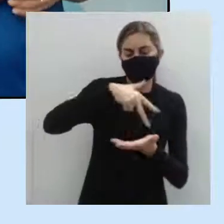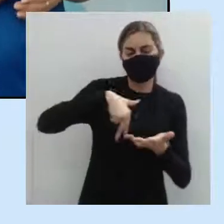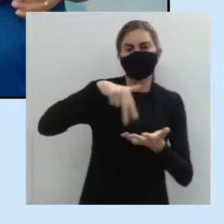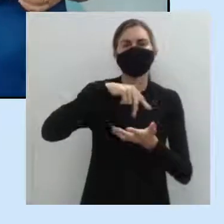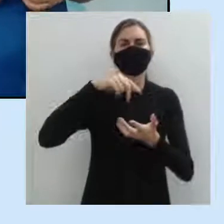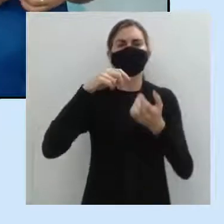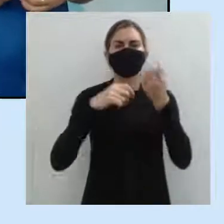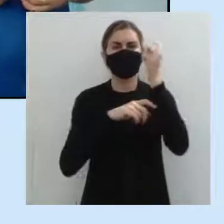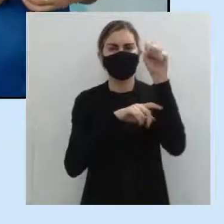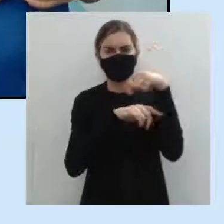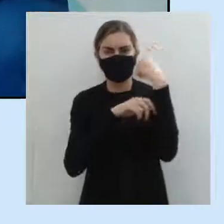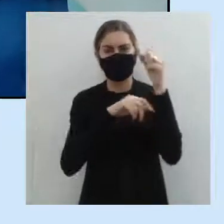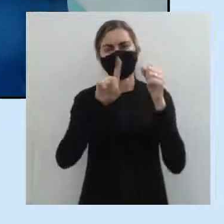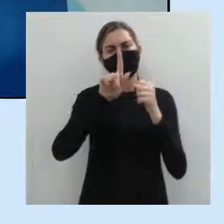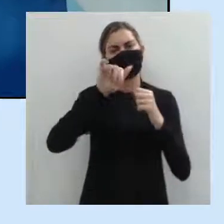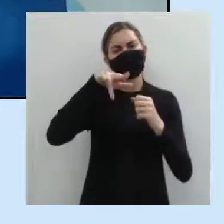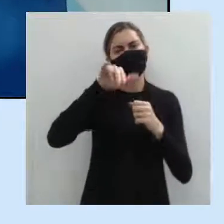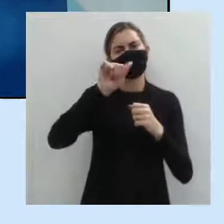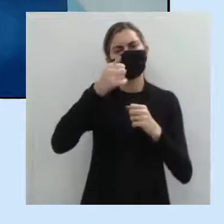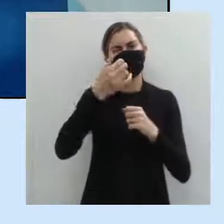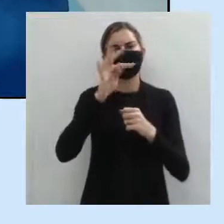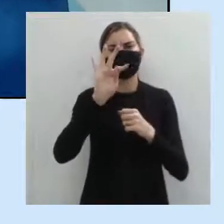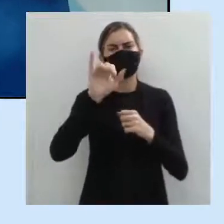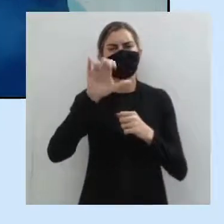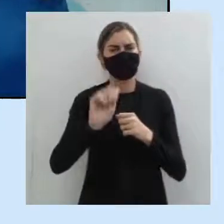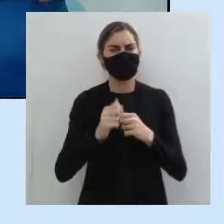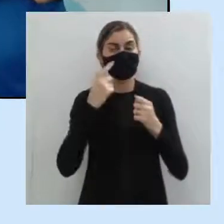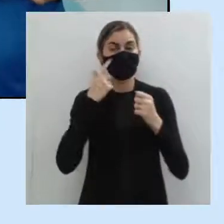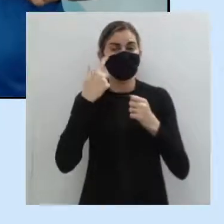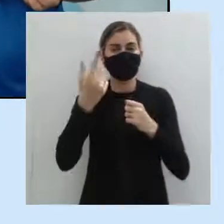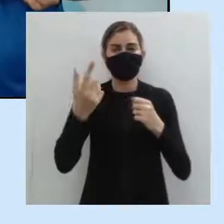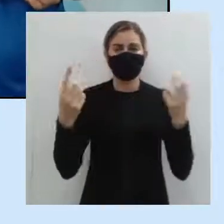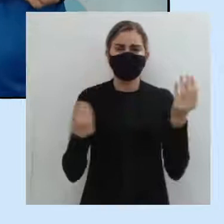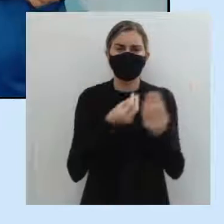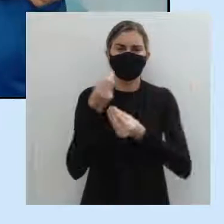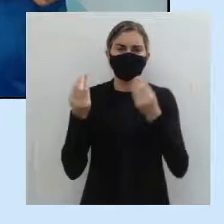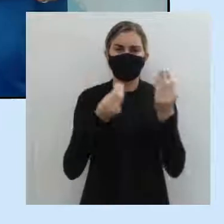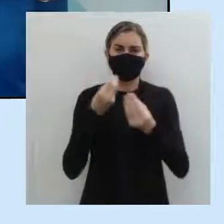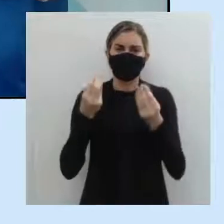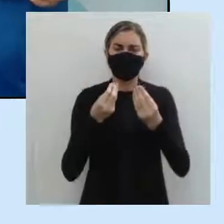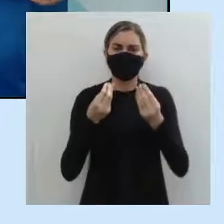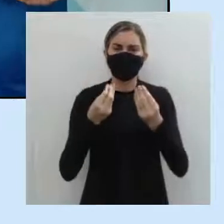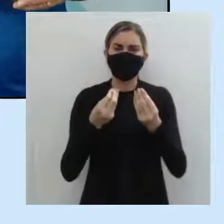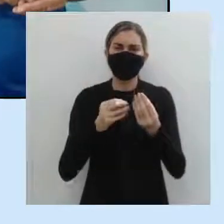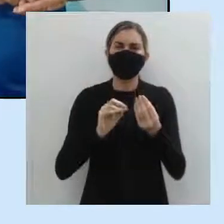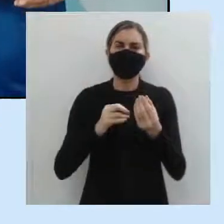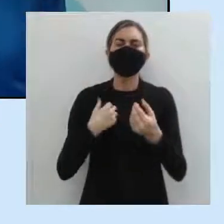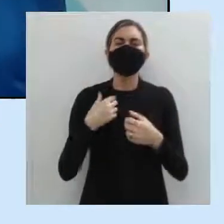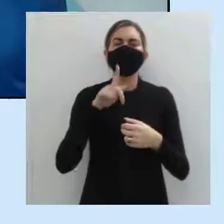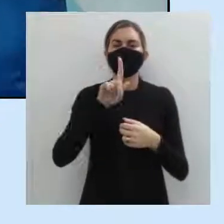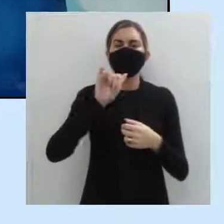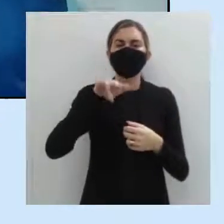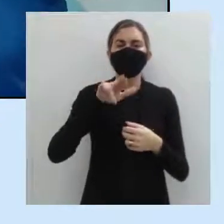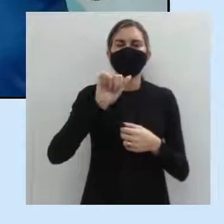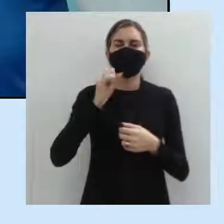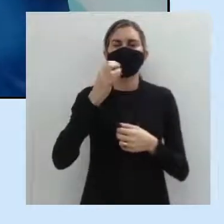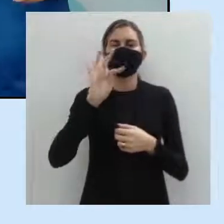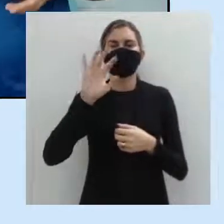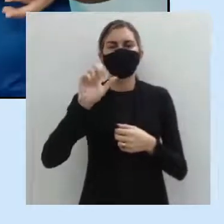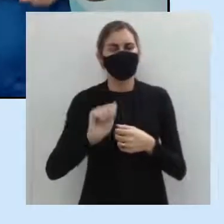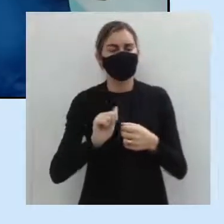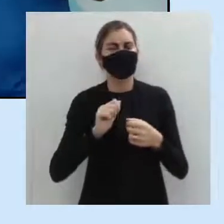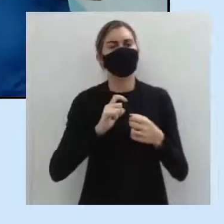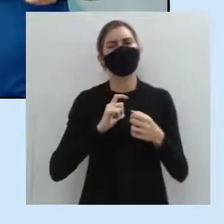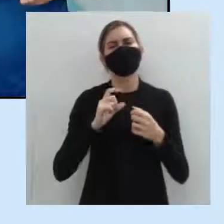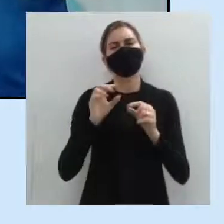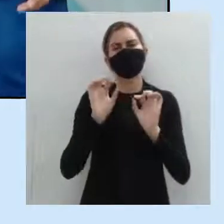e a ginástica. E agora nós vamos ver como é que a ginástica abraça, como é que ela